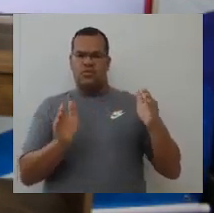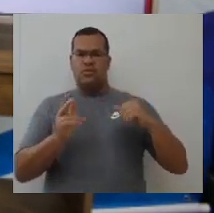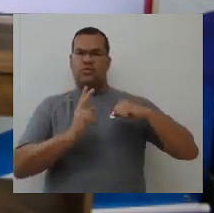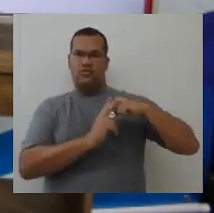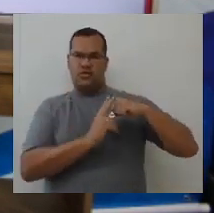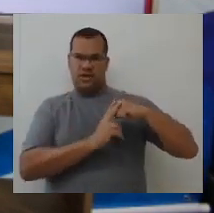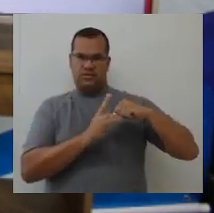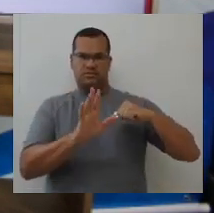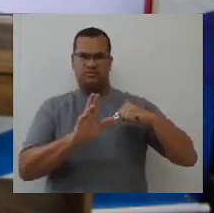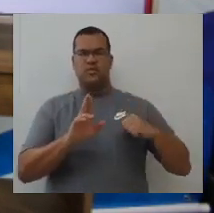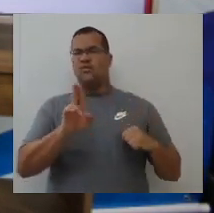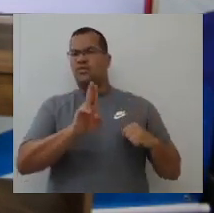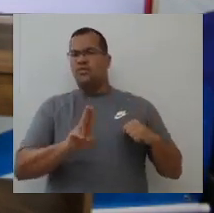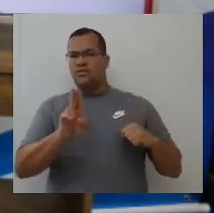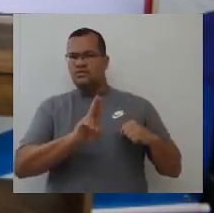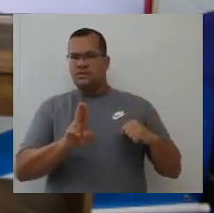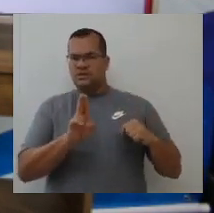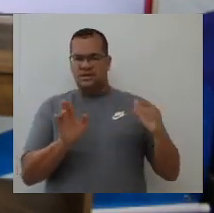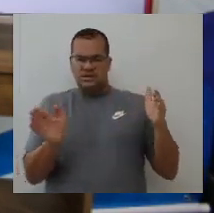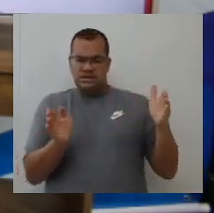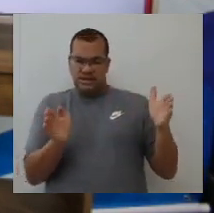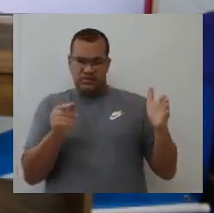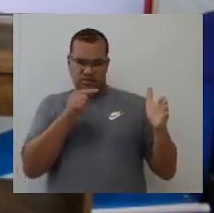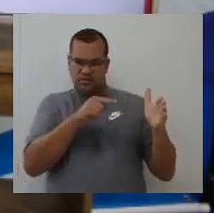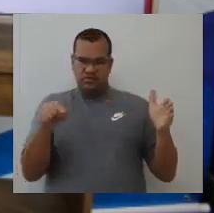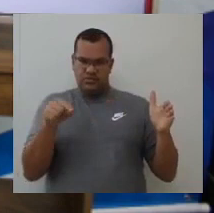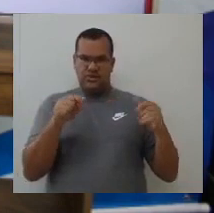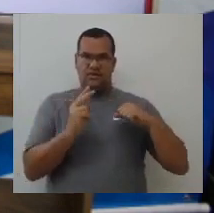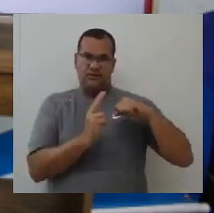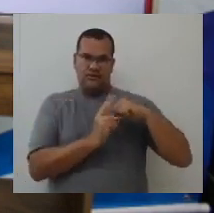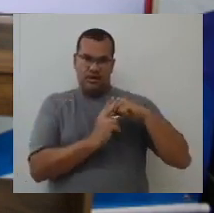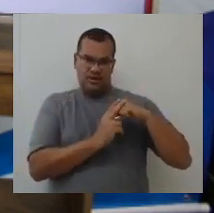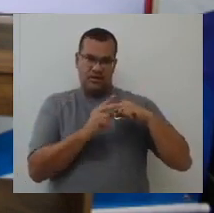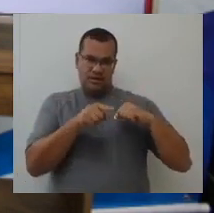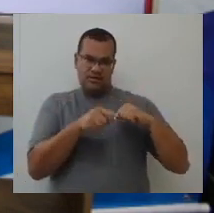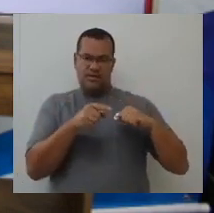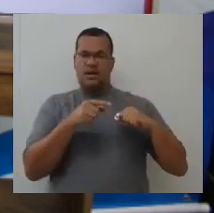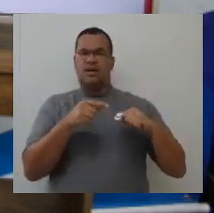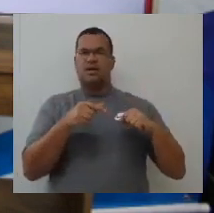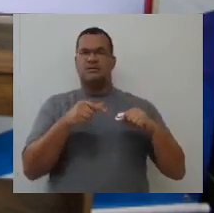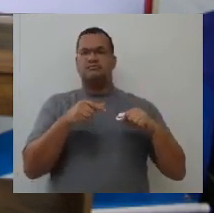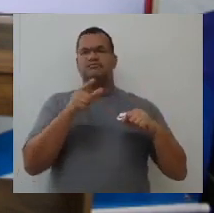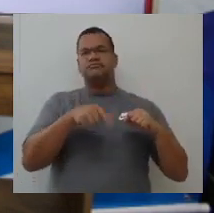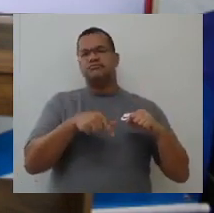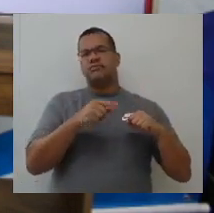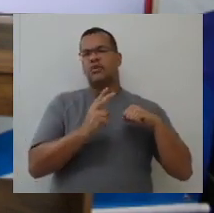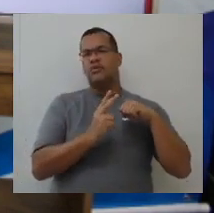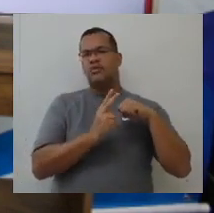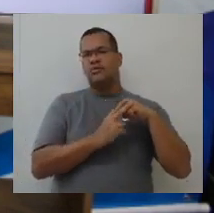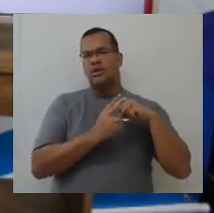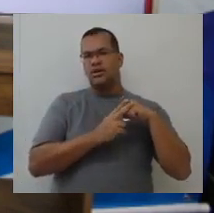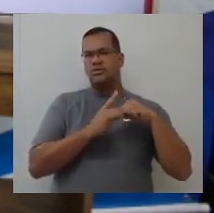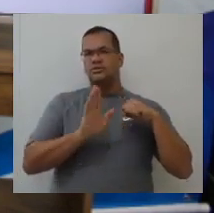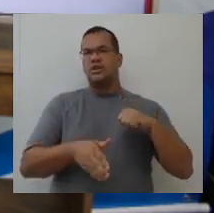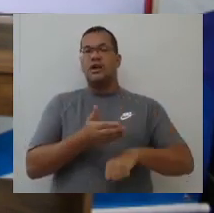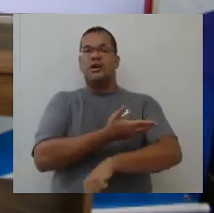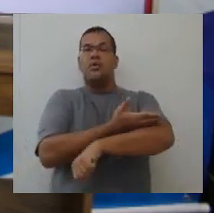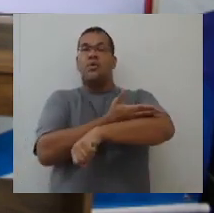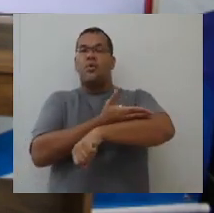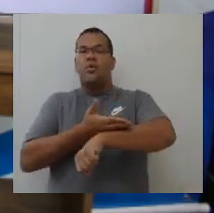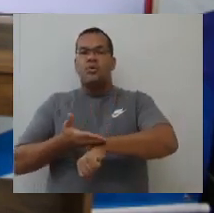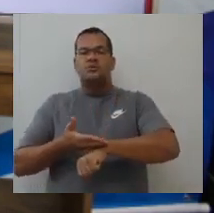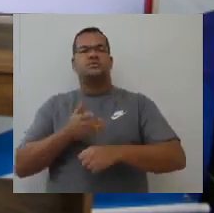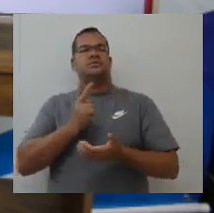o presente simples, o Simple Present, para falar de uma ação, de um hábito que eu tenho costume de